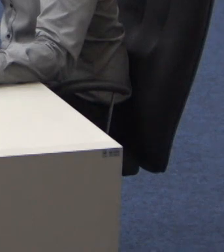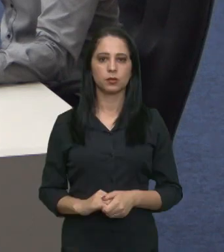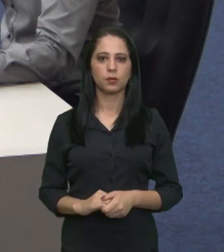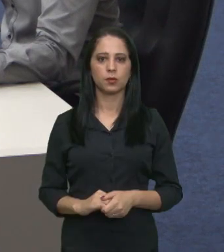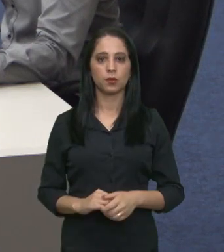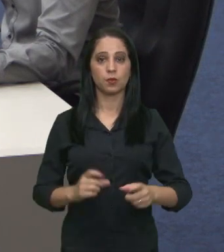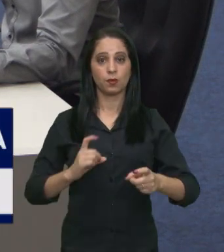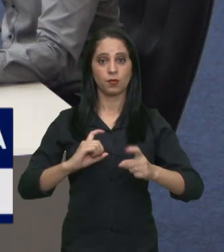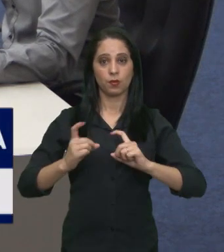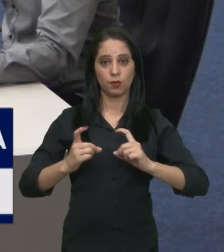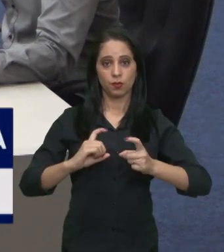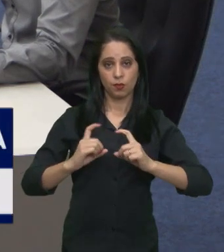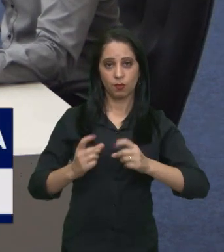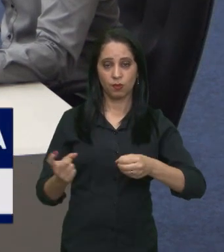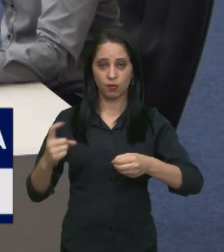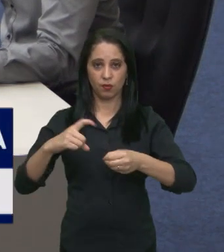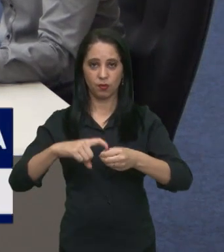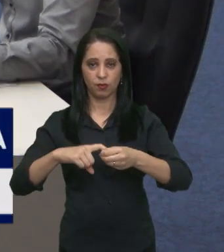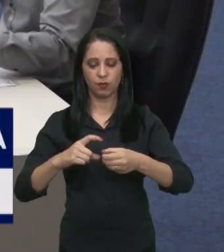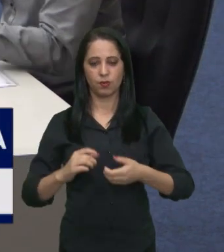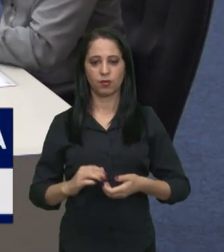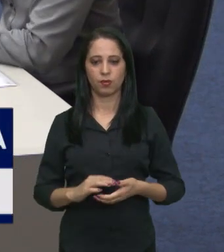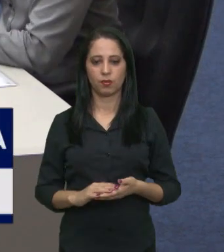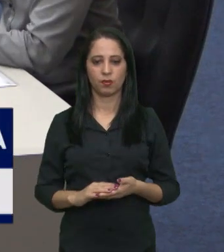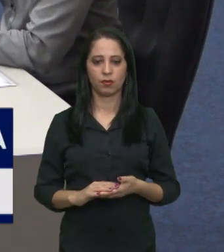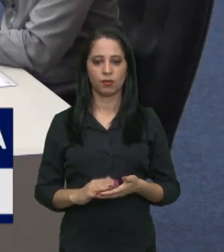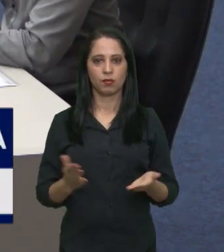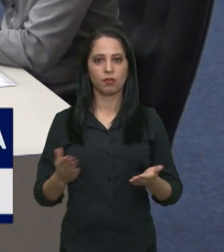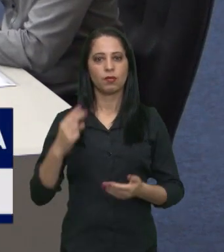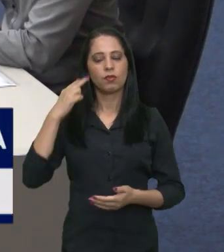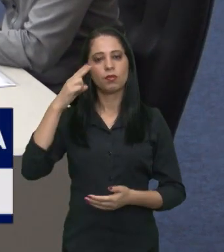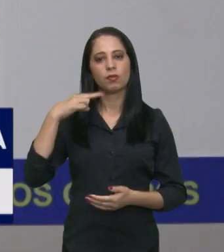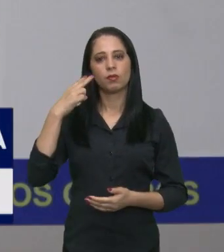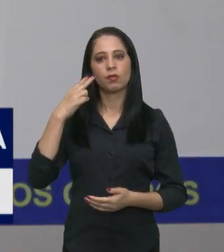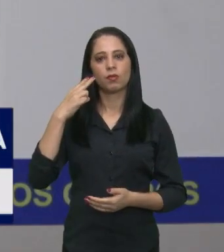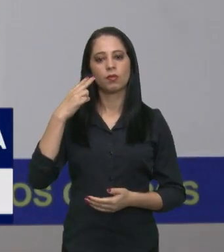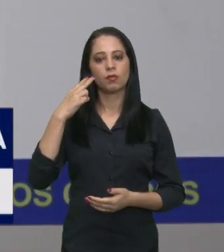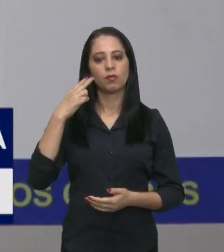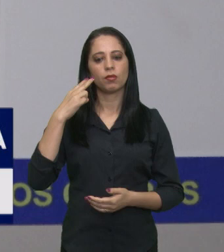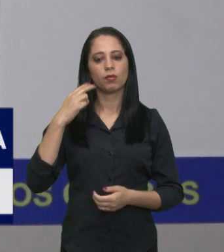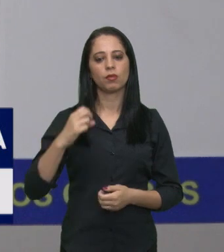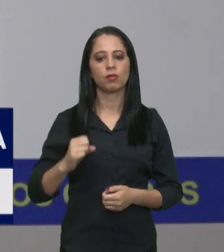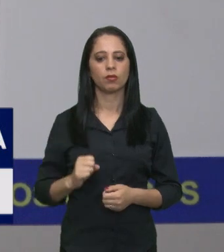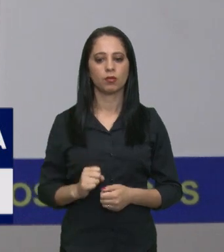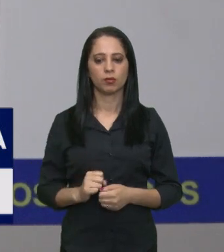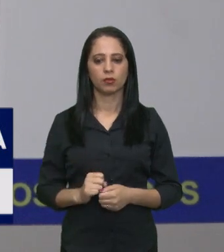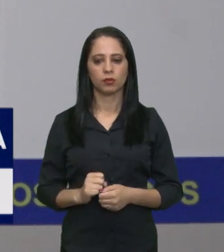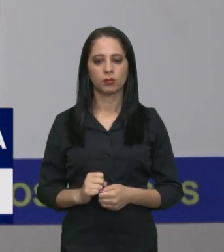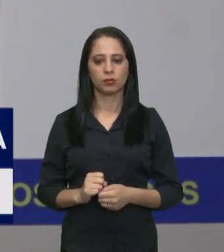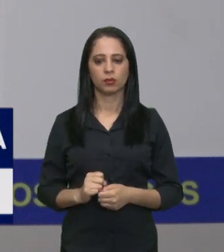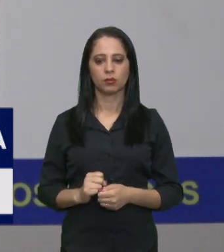Reaberta a presente sessão, com a palavra o vereador